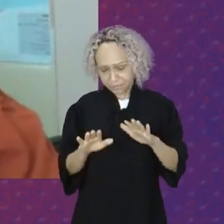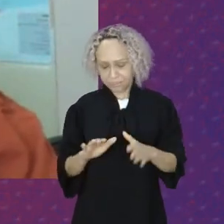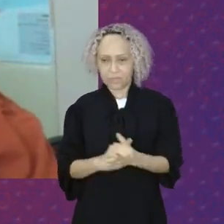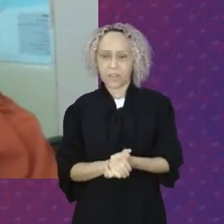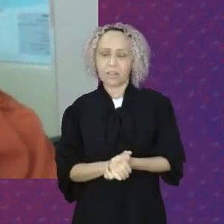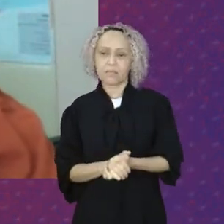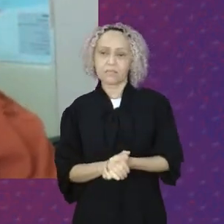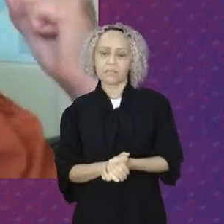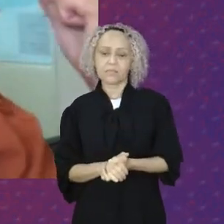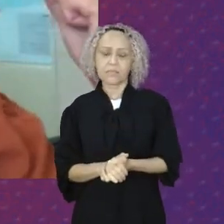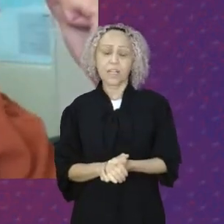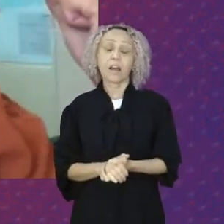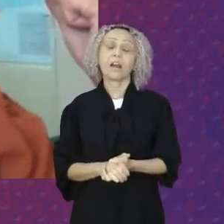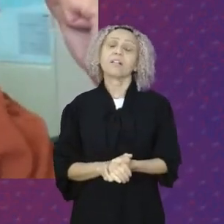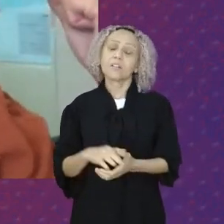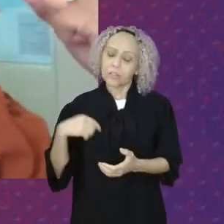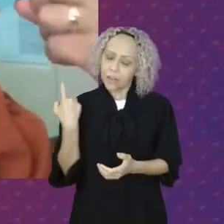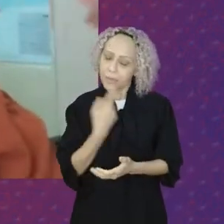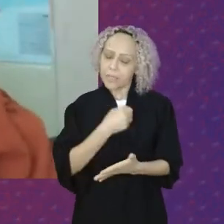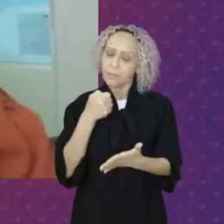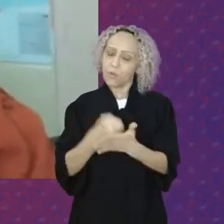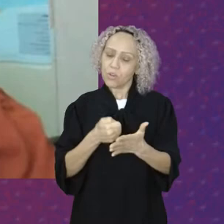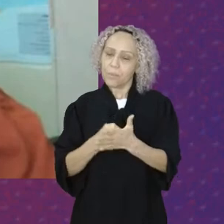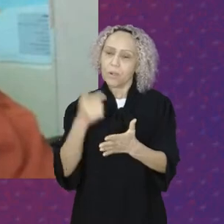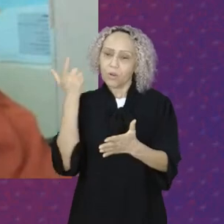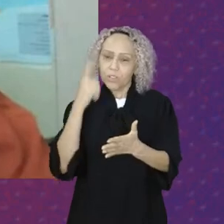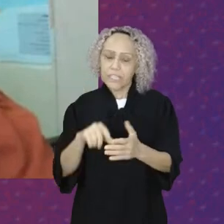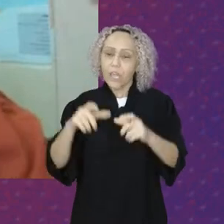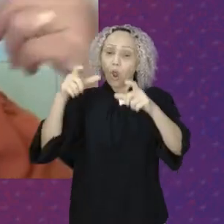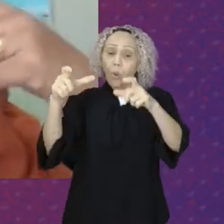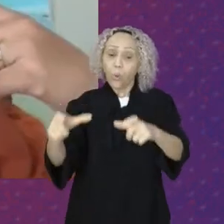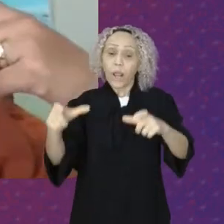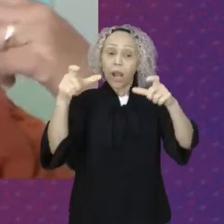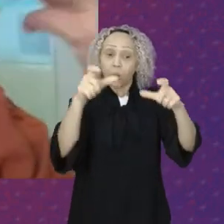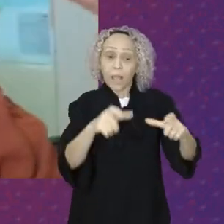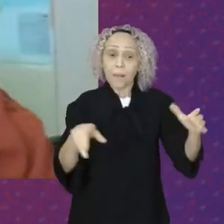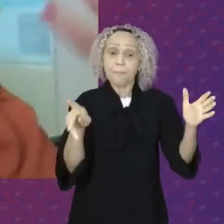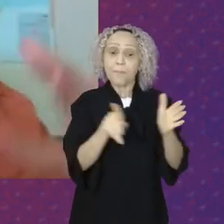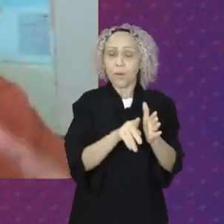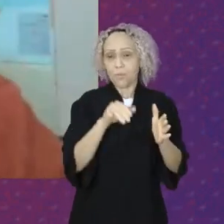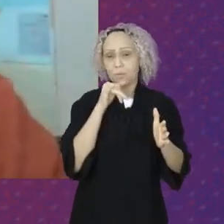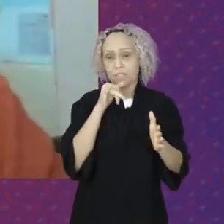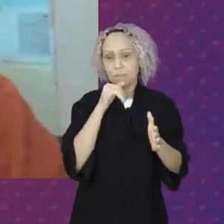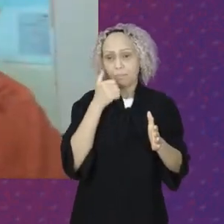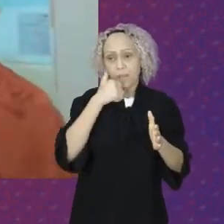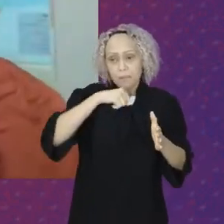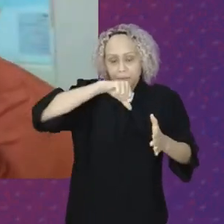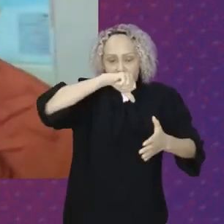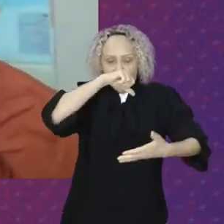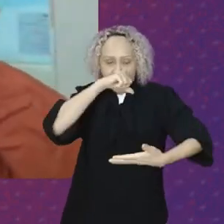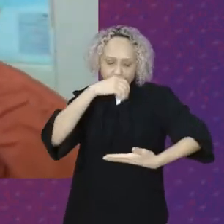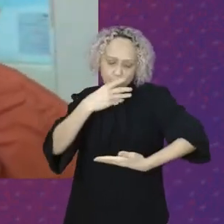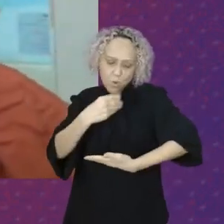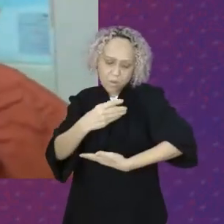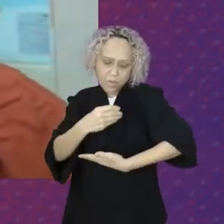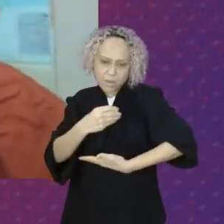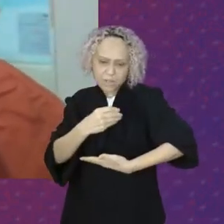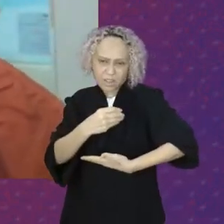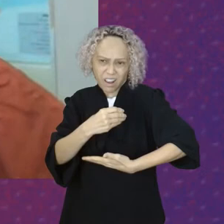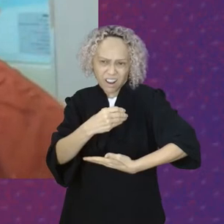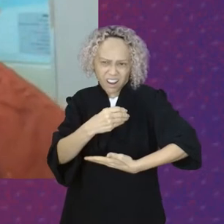ter espaço para amamentação. As mulheres não podem se esconder para amamentar como se fosse algo errado que elas estivessem